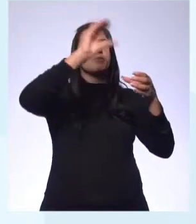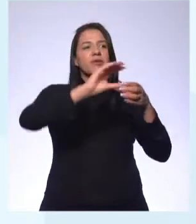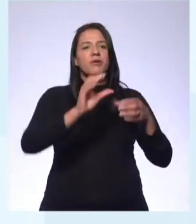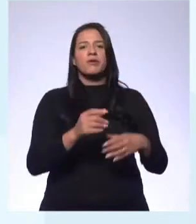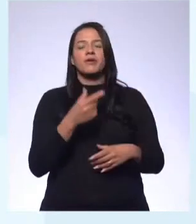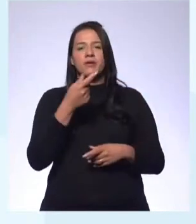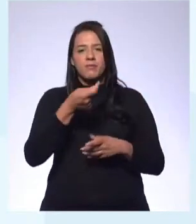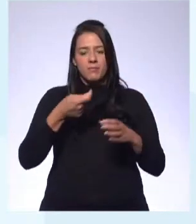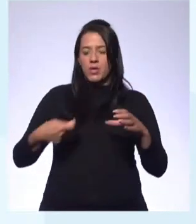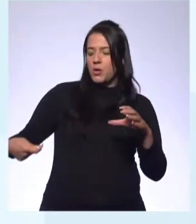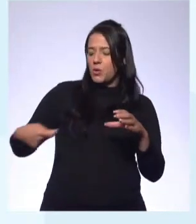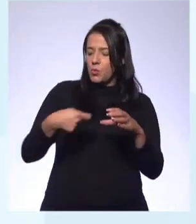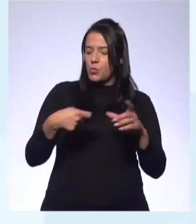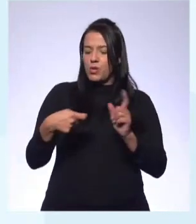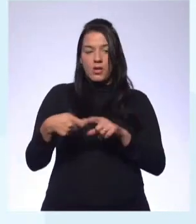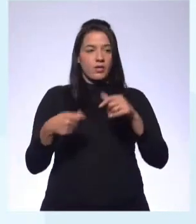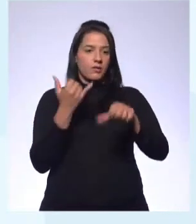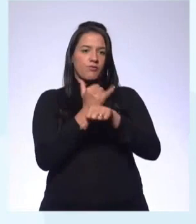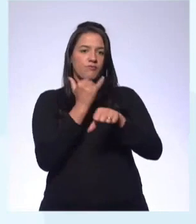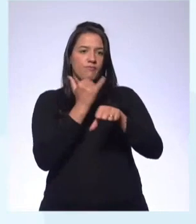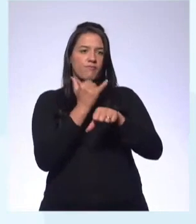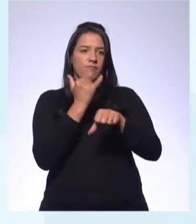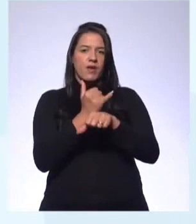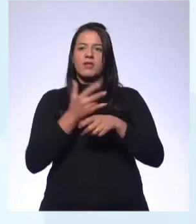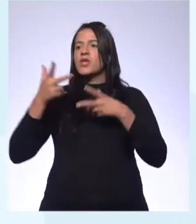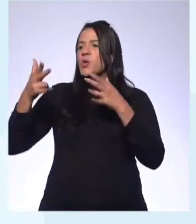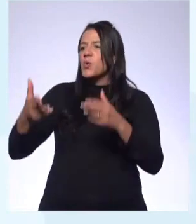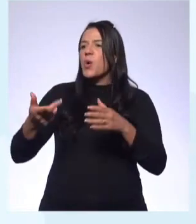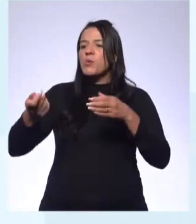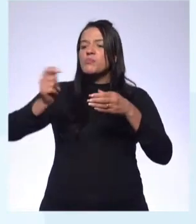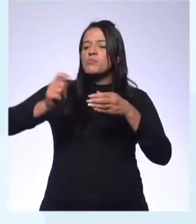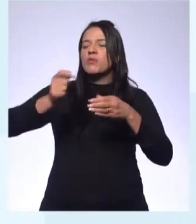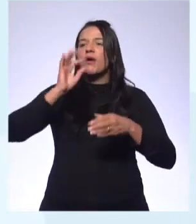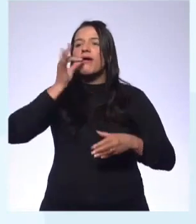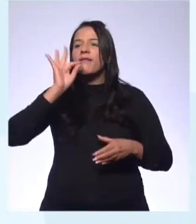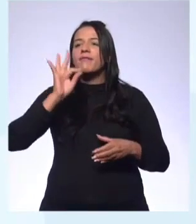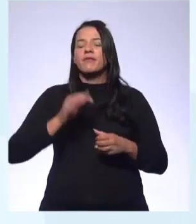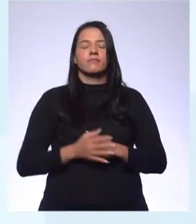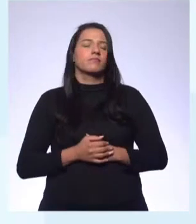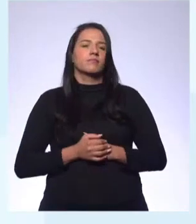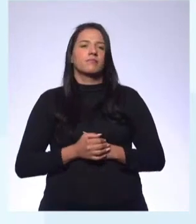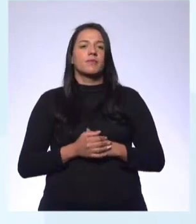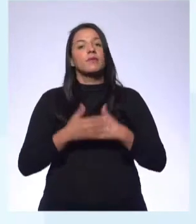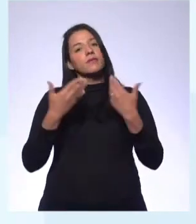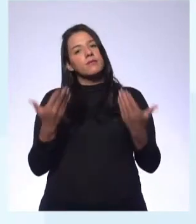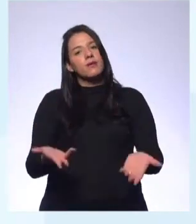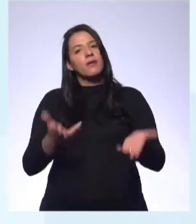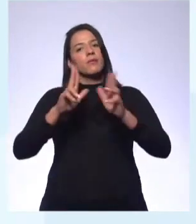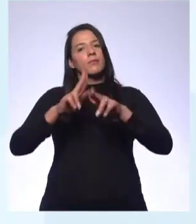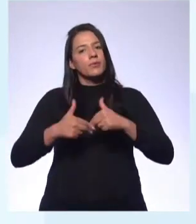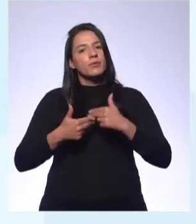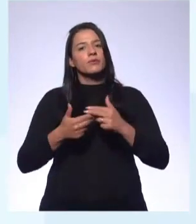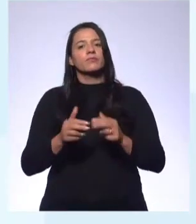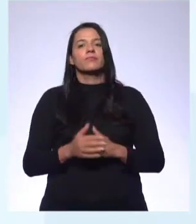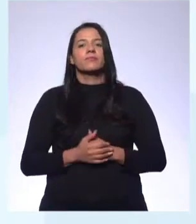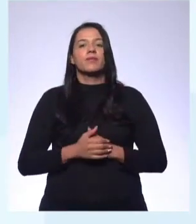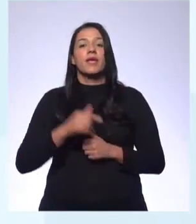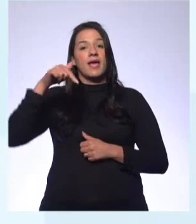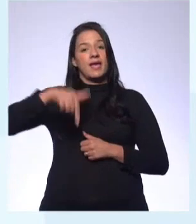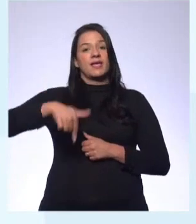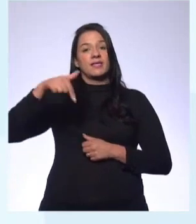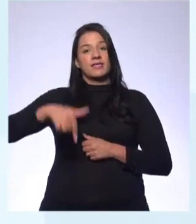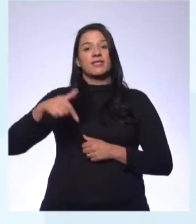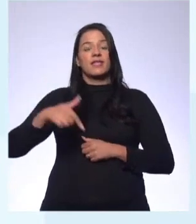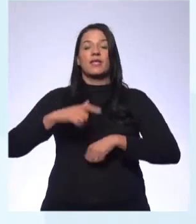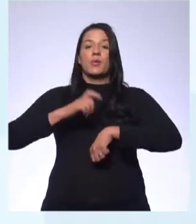com uma colher de prata, igual que se joga café no coador. É por isso, Ana, que aqui